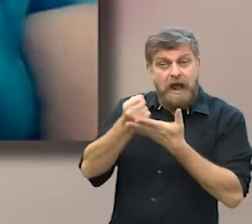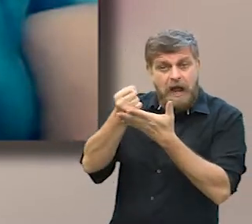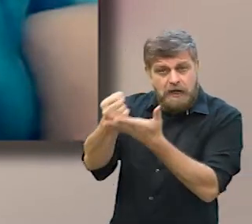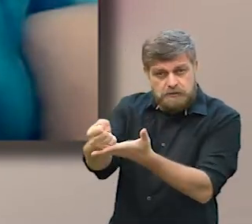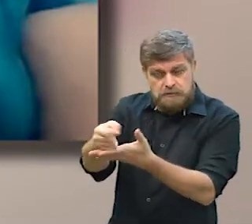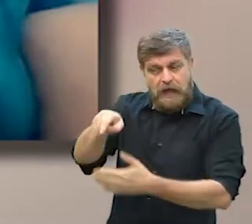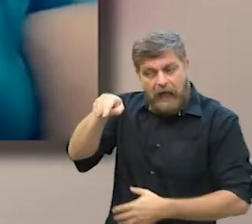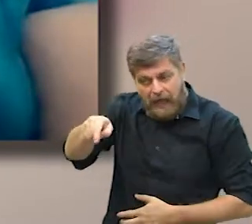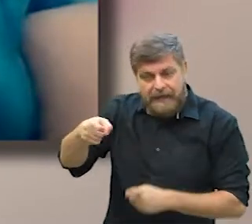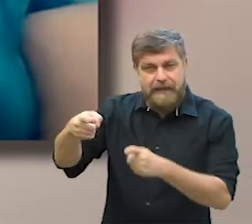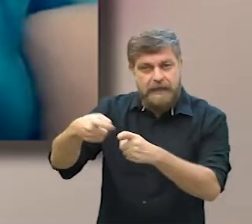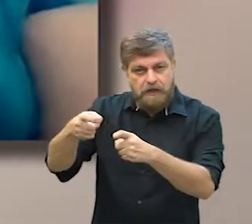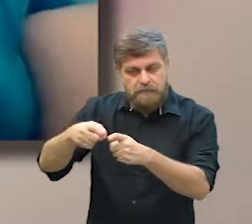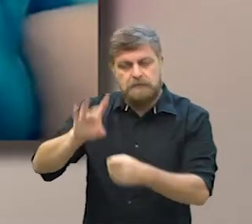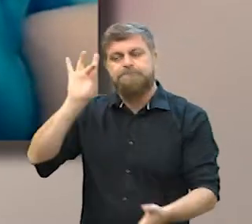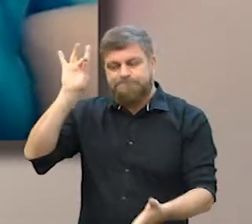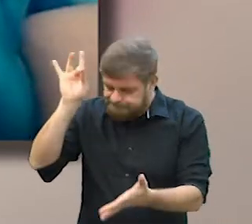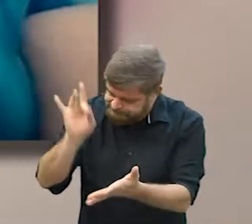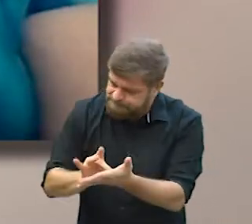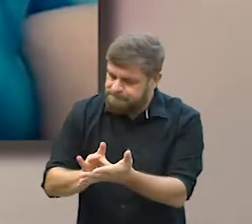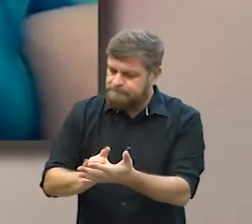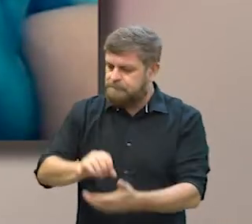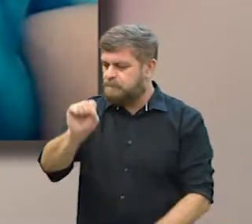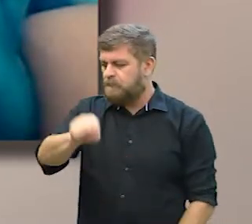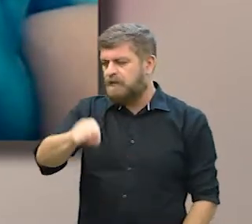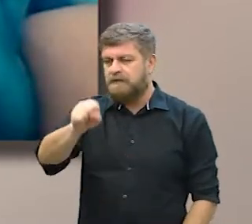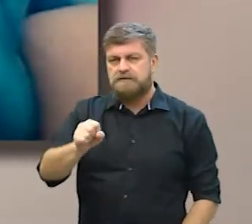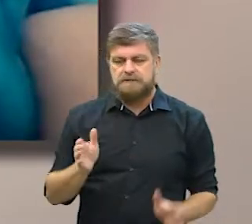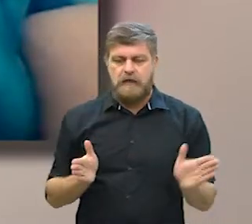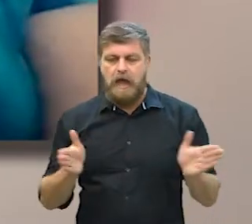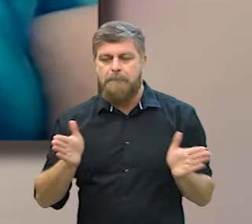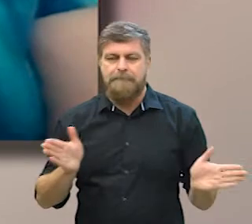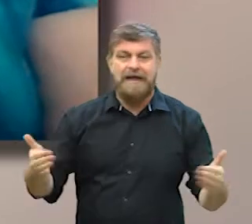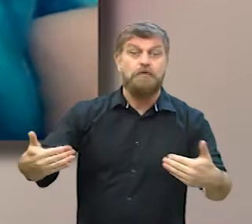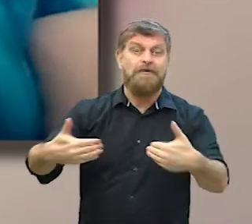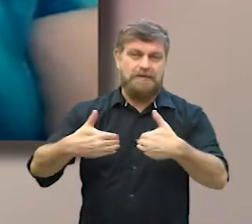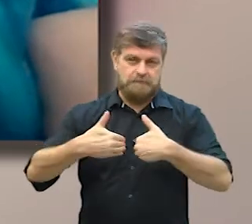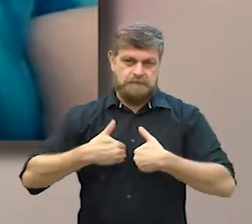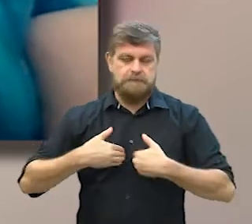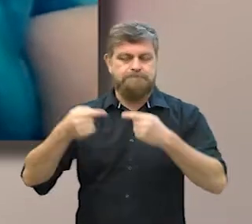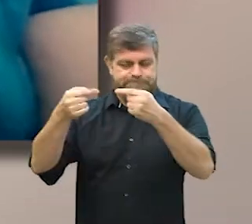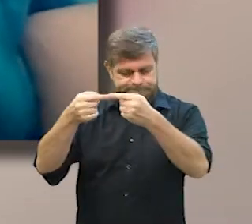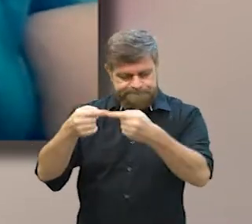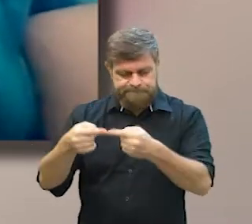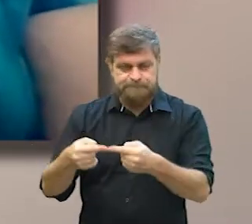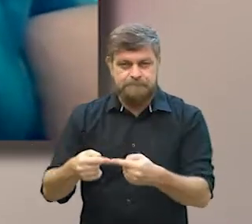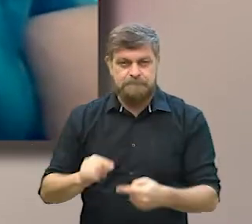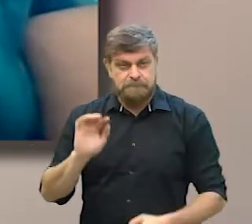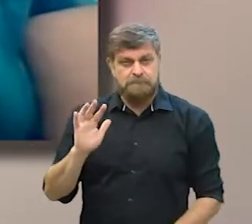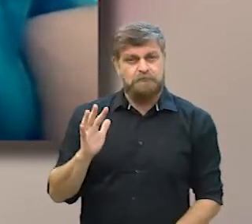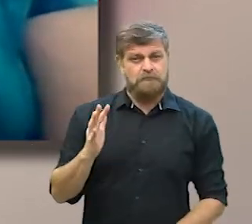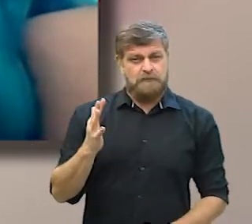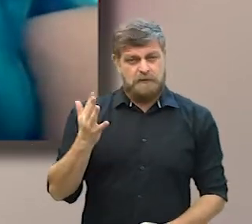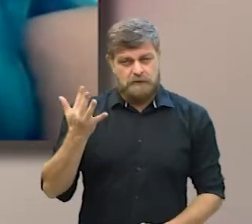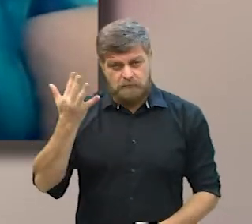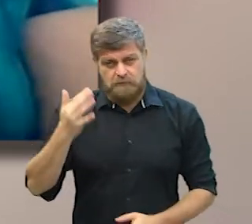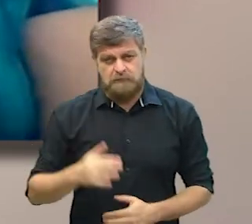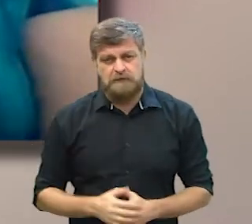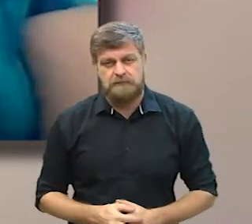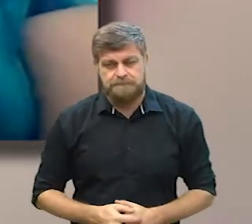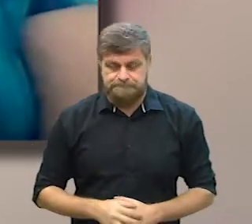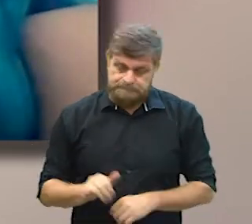para o médico, para realmente ele dizer, não, está mesmo dentro do TEA, né? Então, isso